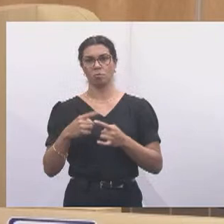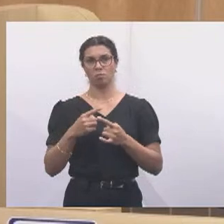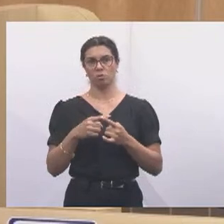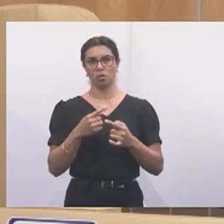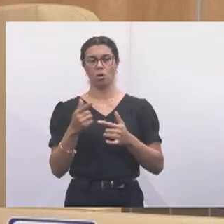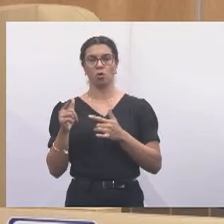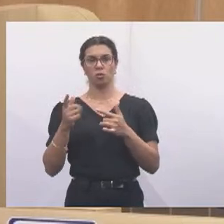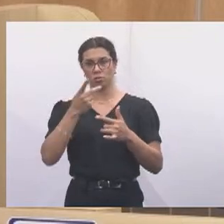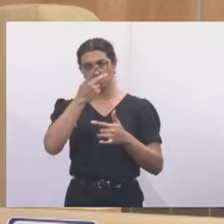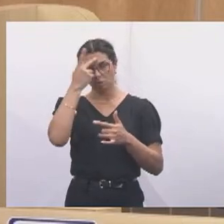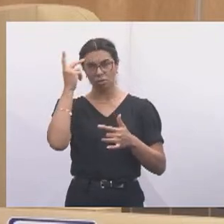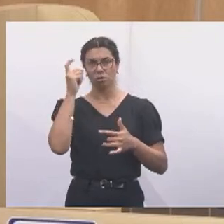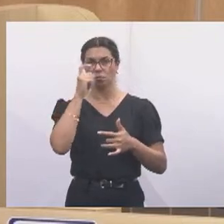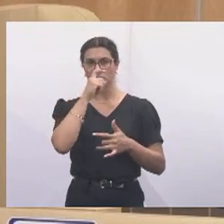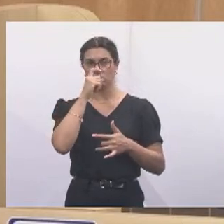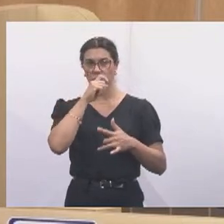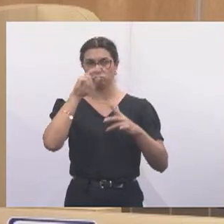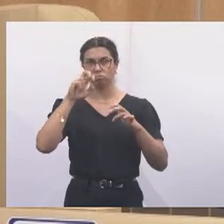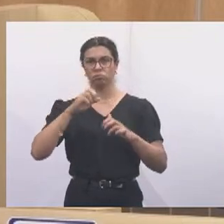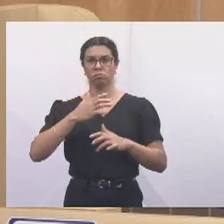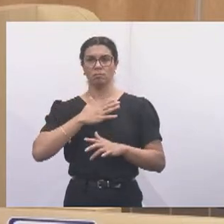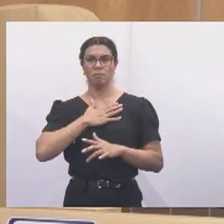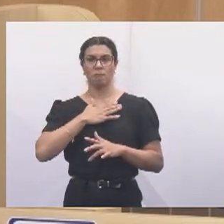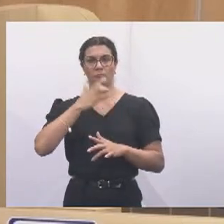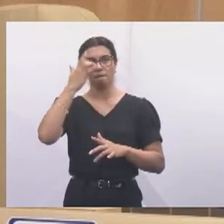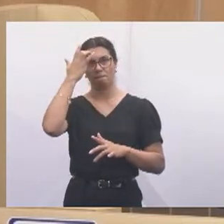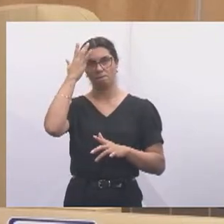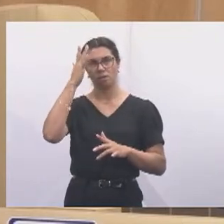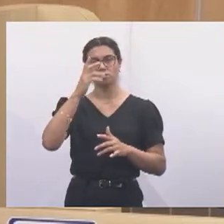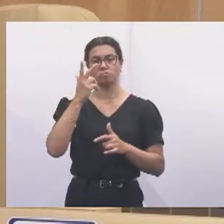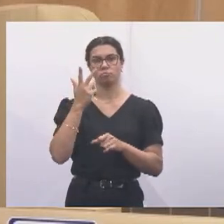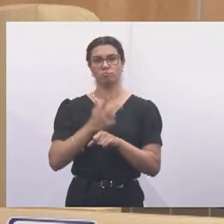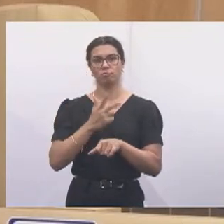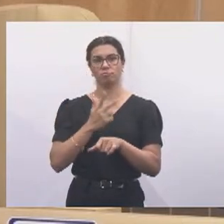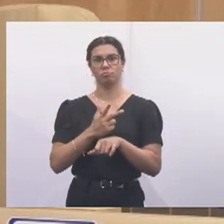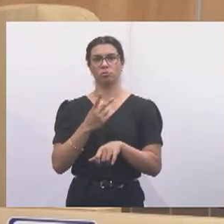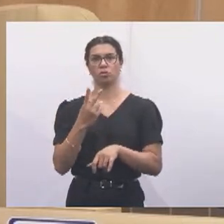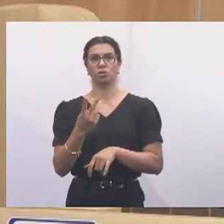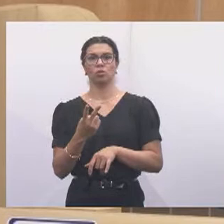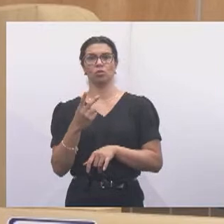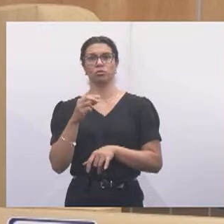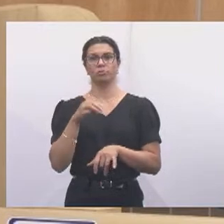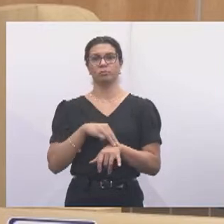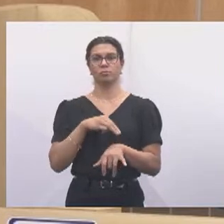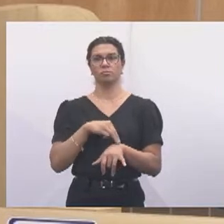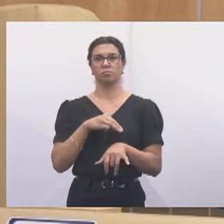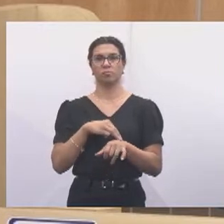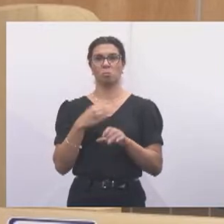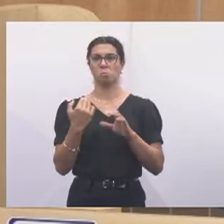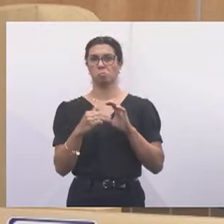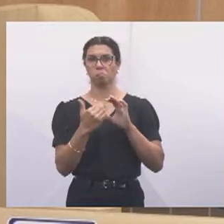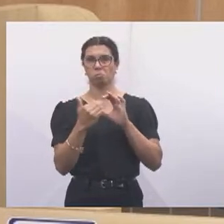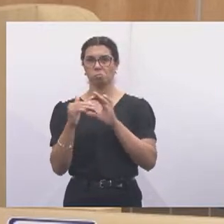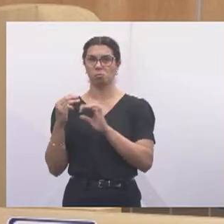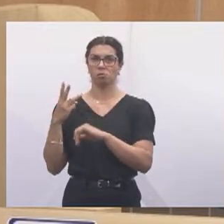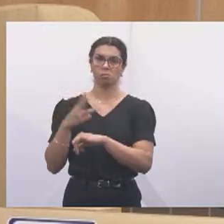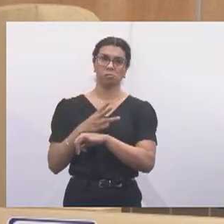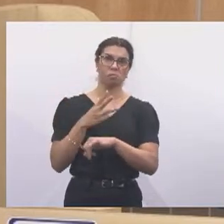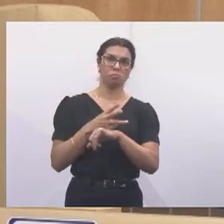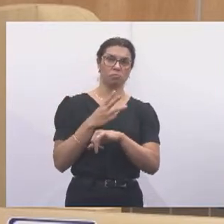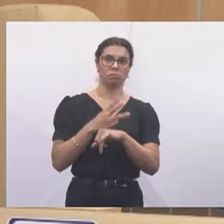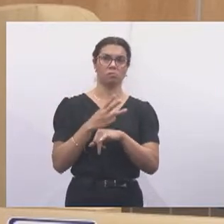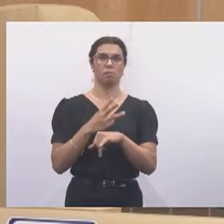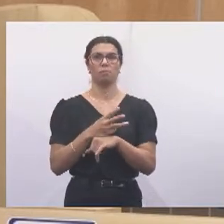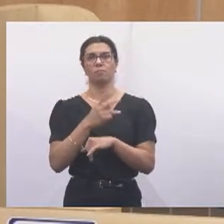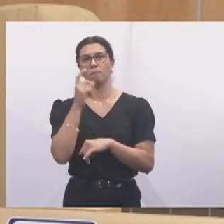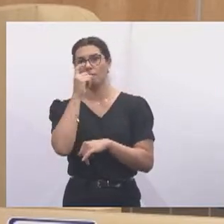que as pessoas falam. Porque é fácil eu chegar aqui, ô vereador, gravar um vídeo aqui de 2 minutos e ficar colocando em grupinho de WhatsApp, não é, falando